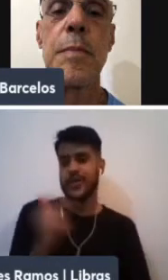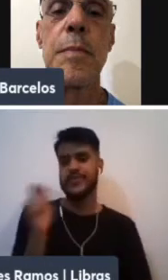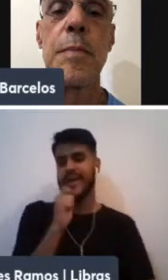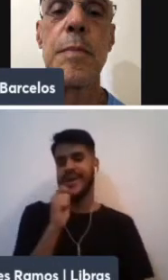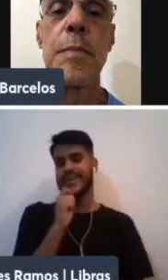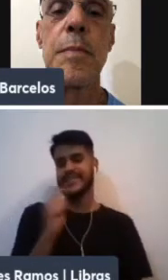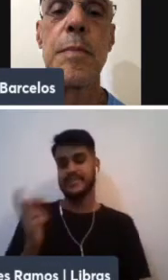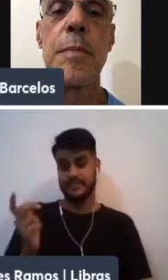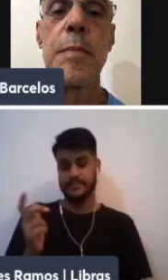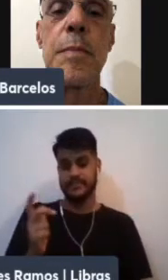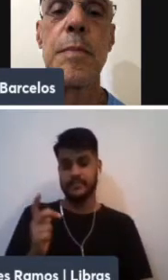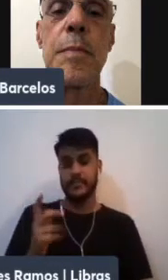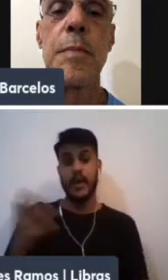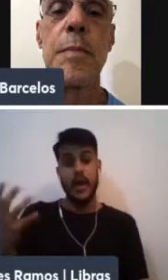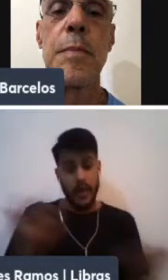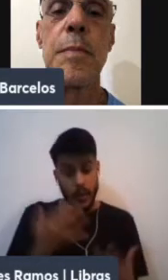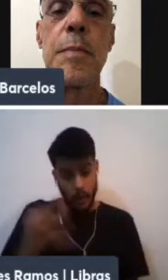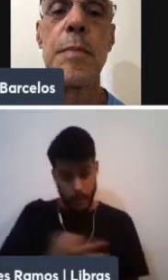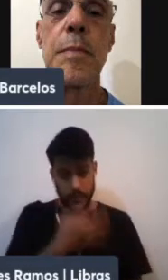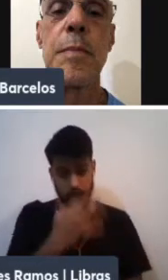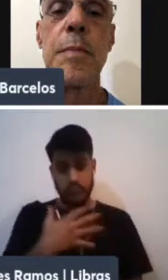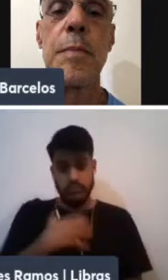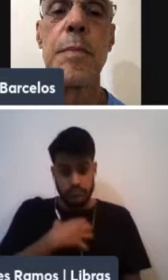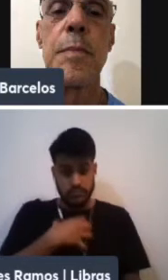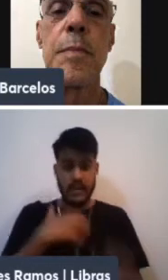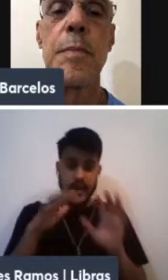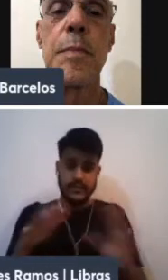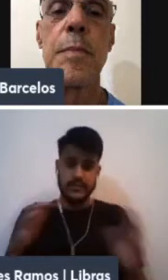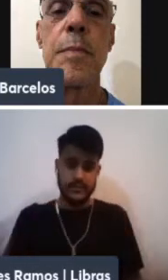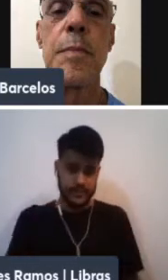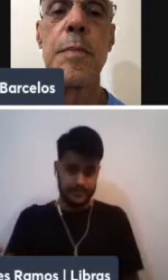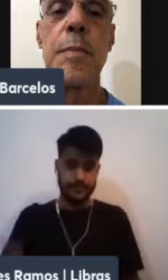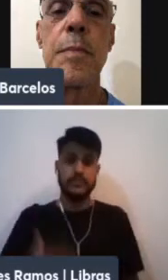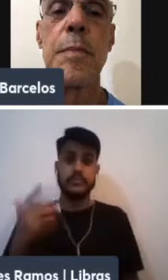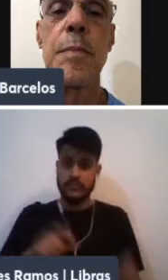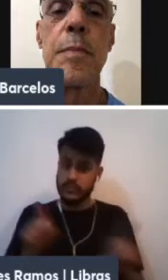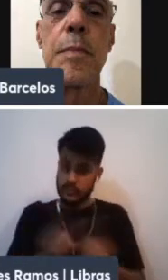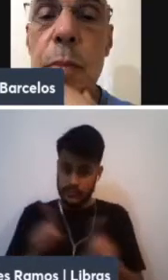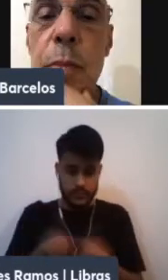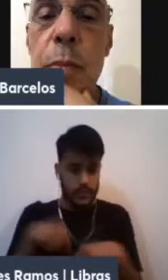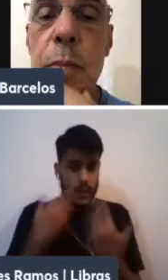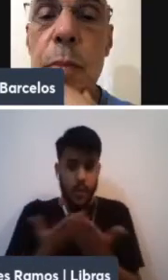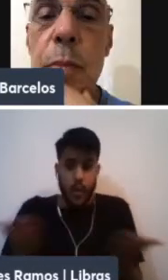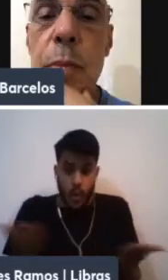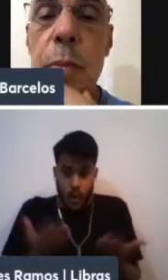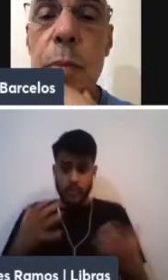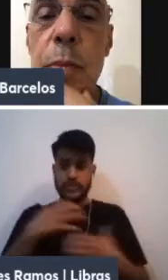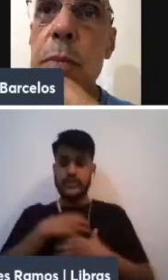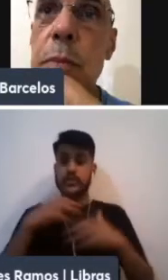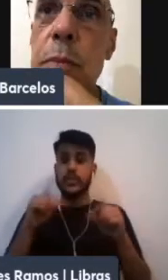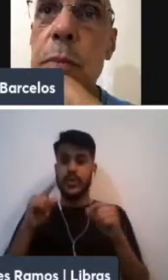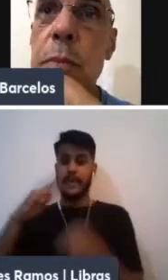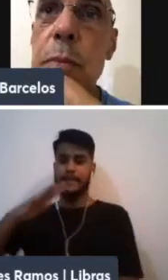Isso é o que eu sinto hoje. É, pensando na repressão de hoje, mesmo o preconceito hoje, que ele está tão